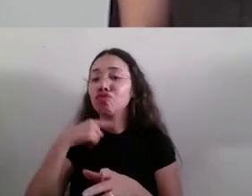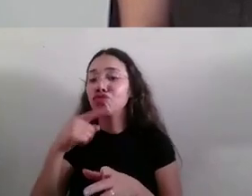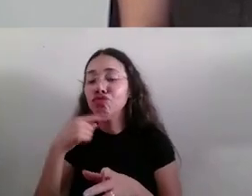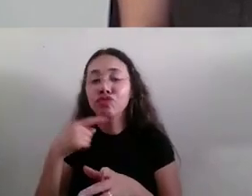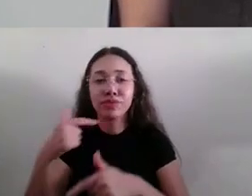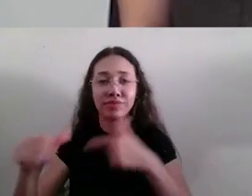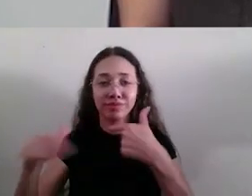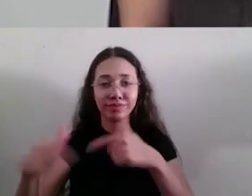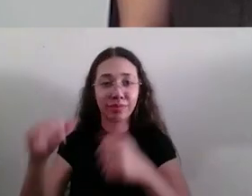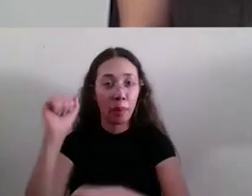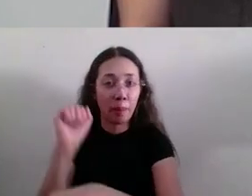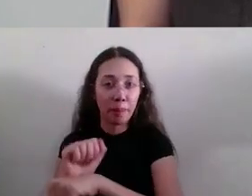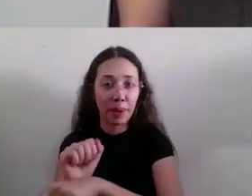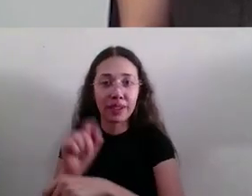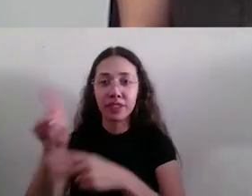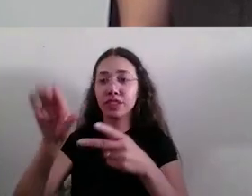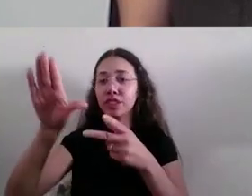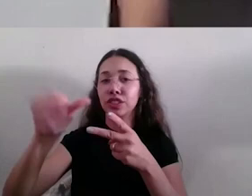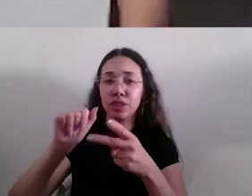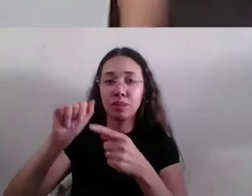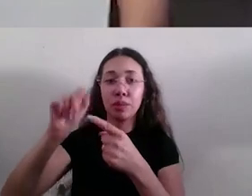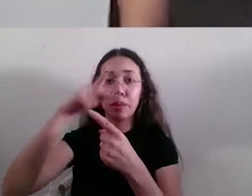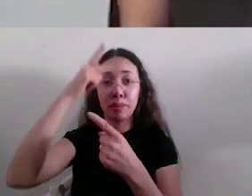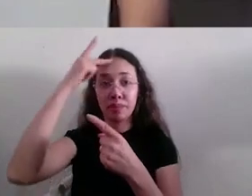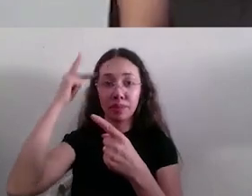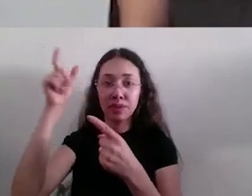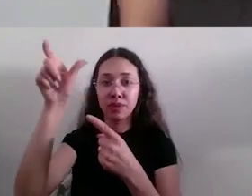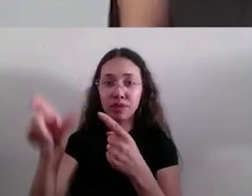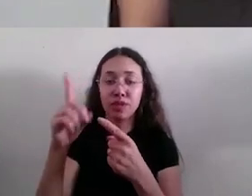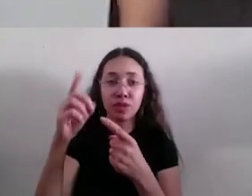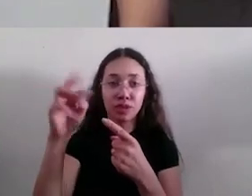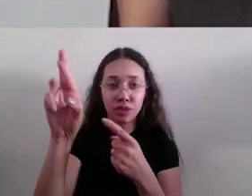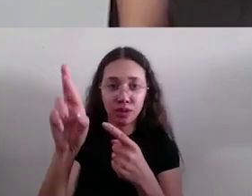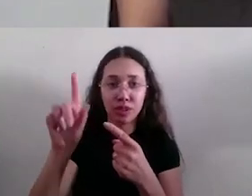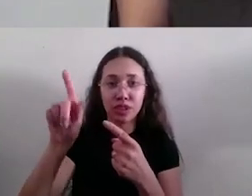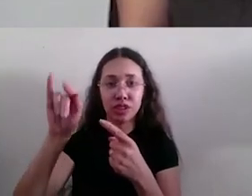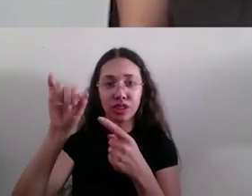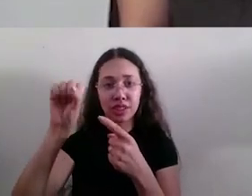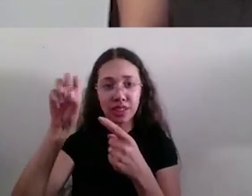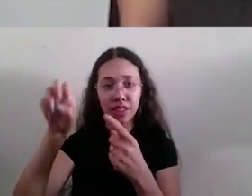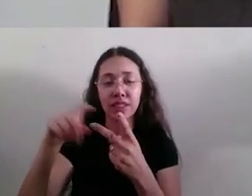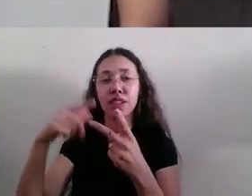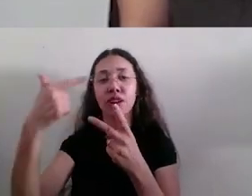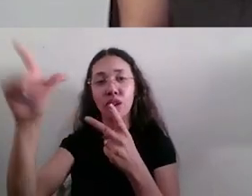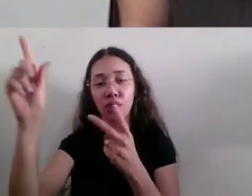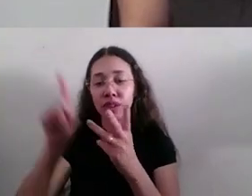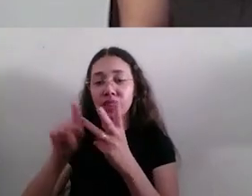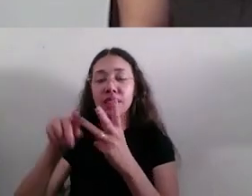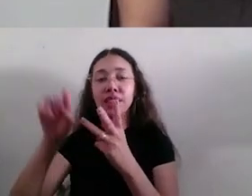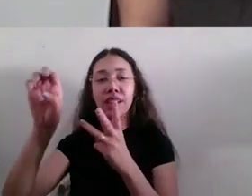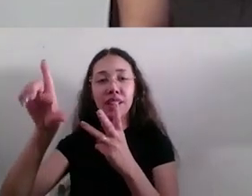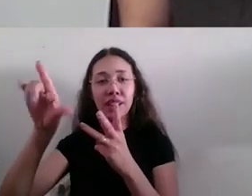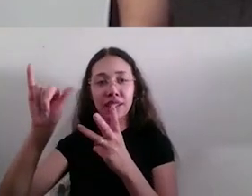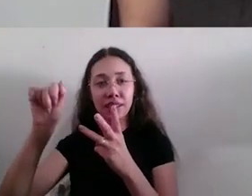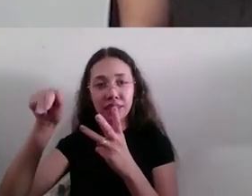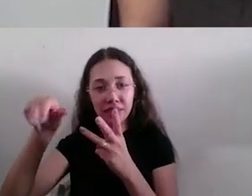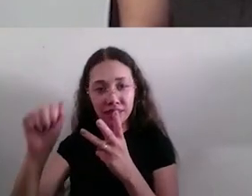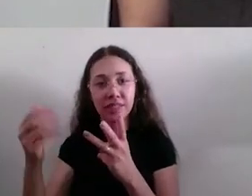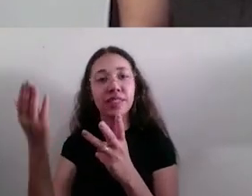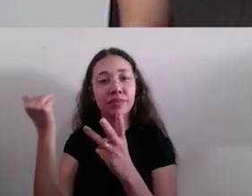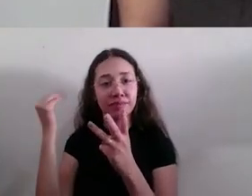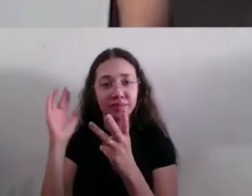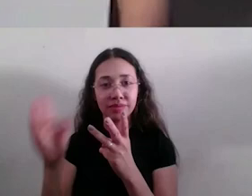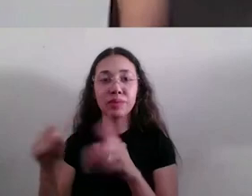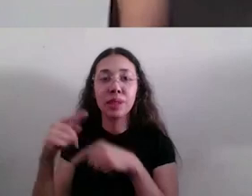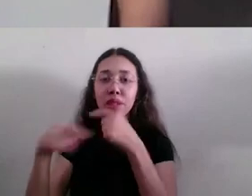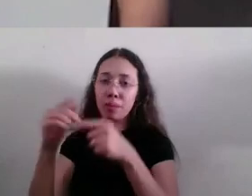era coordenadora, doutora Gisele, que está aqui presente também, doutora Eliana, no primeiro momento, também fez parte do núcleo, depois acabou